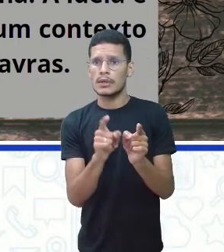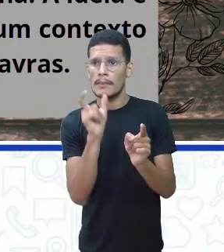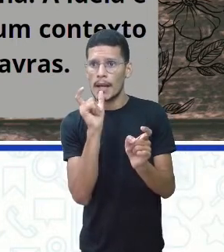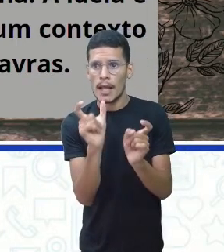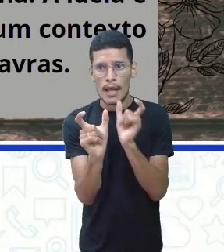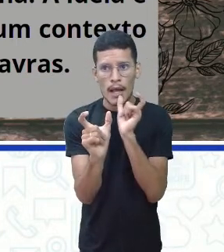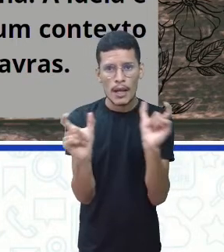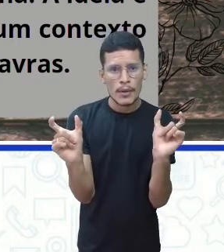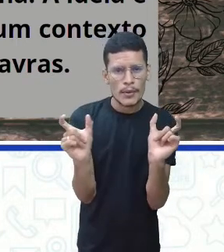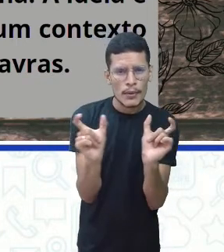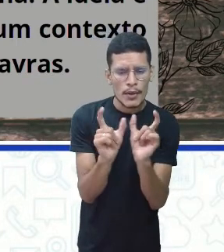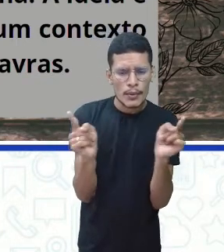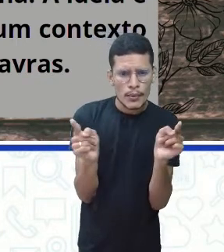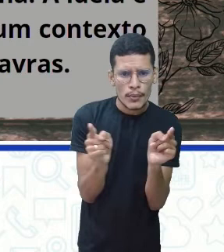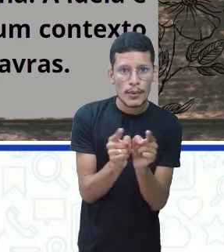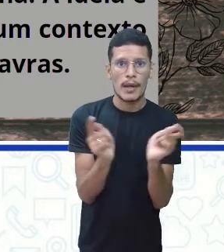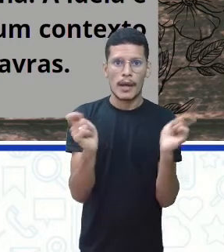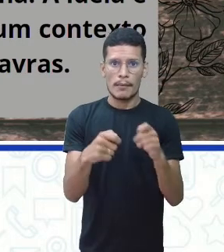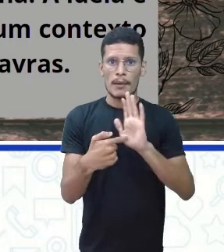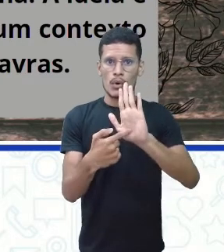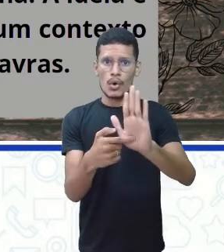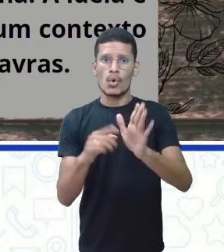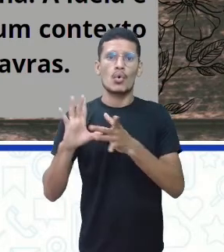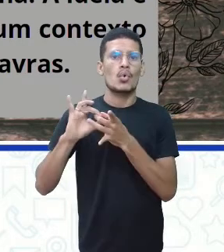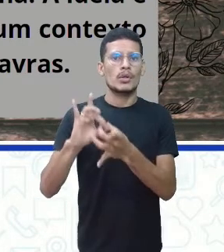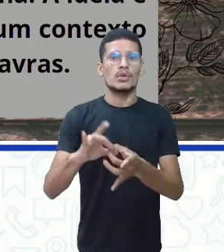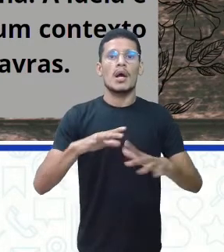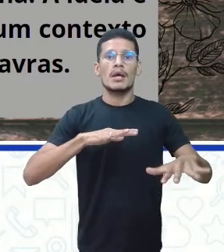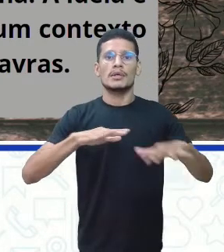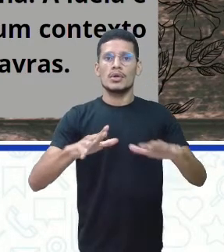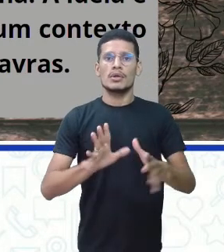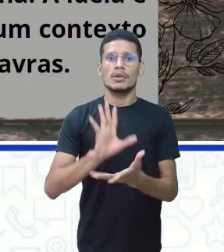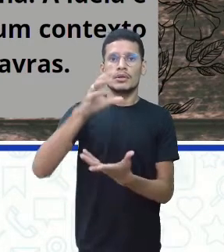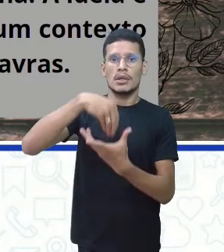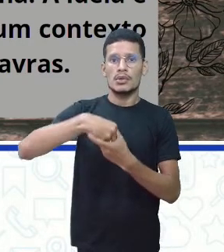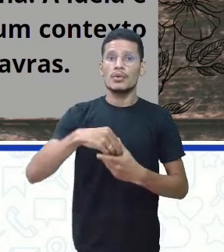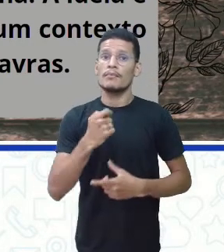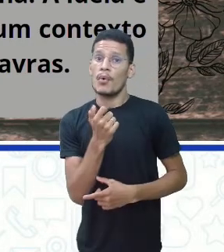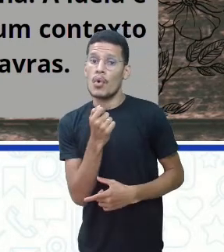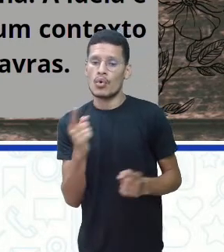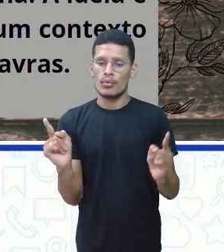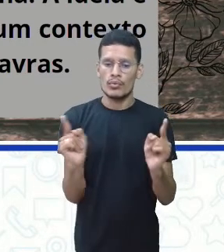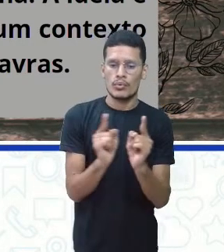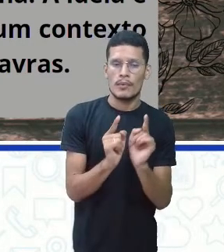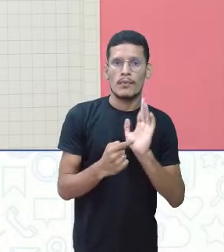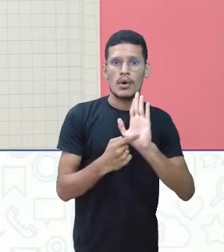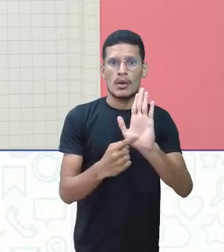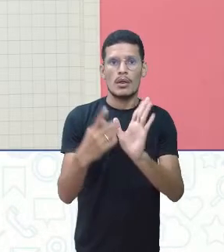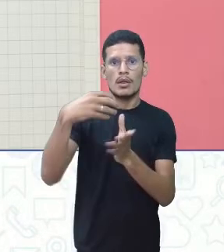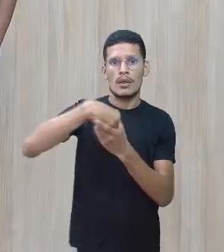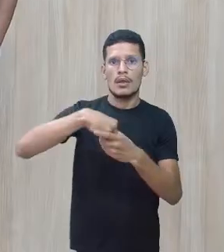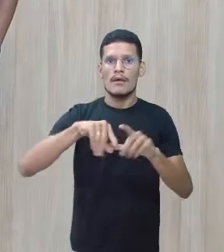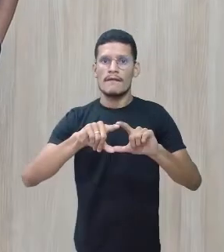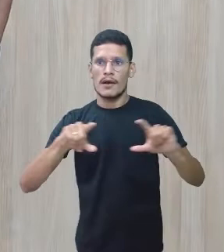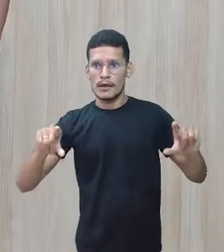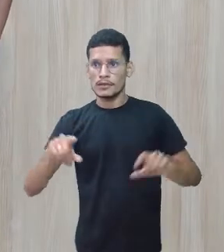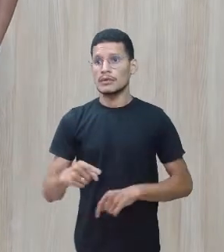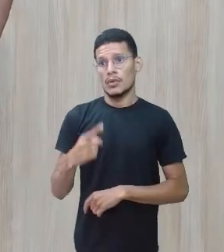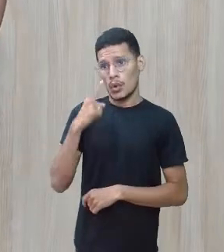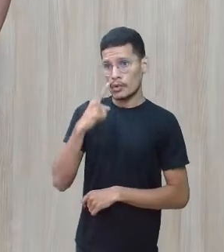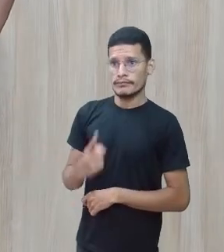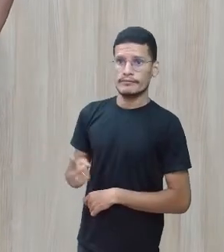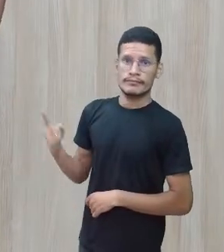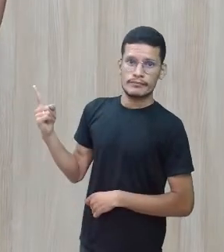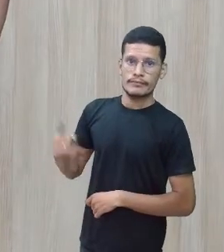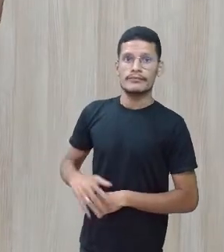seja apresentado todo um contexto em uma ação em torno do pouco que é revelado por aquelas palavras. E aí eu trouxe um mini